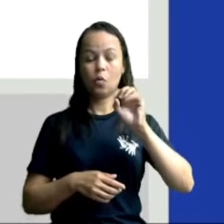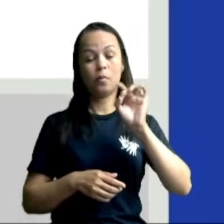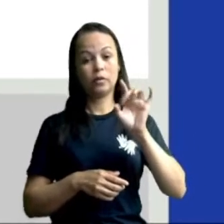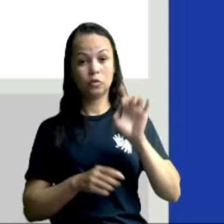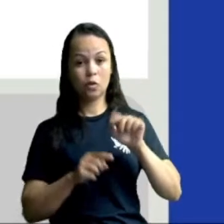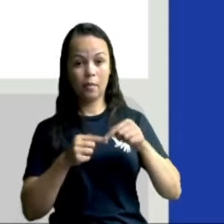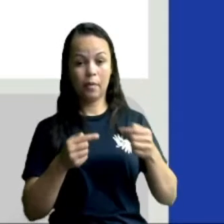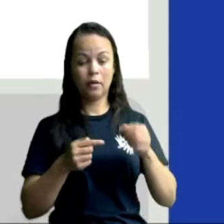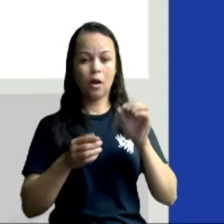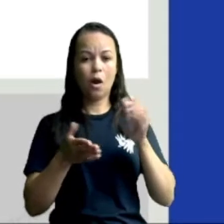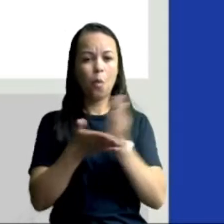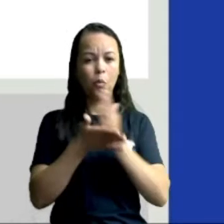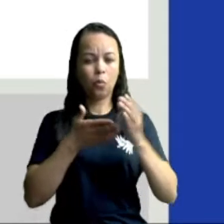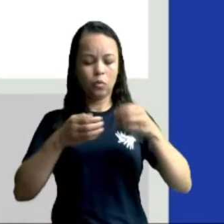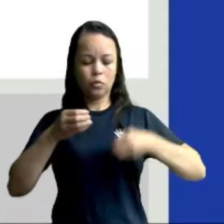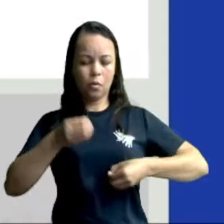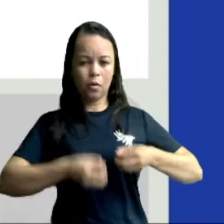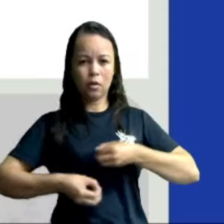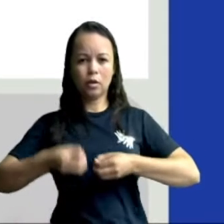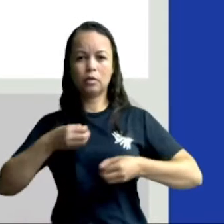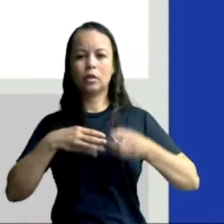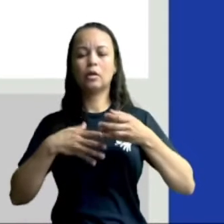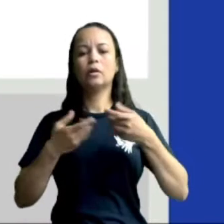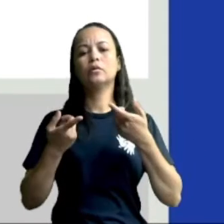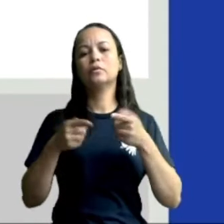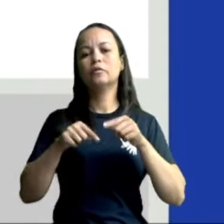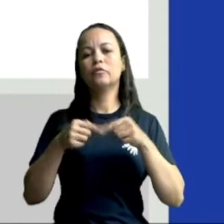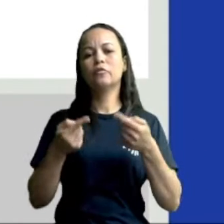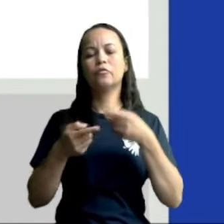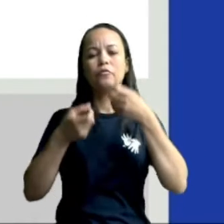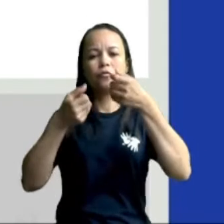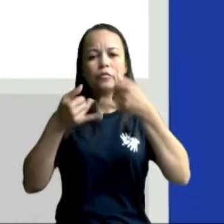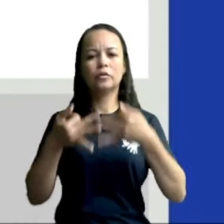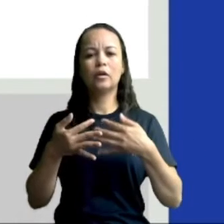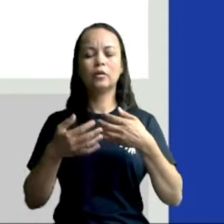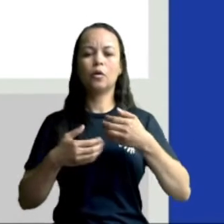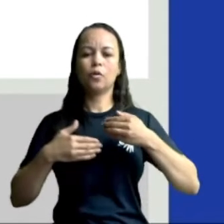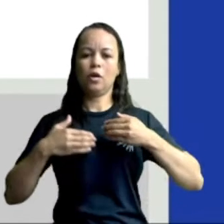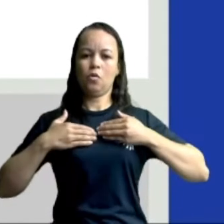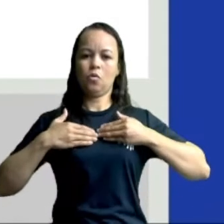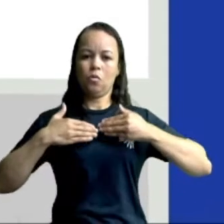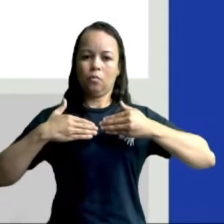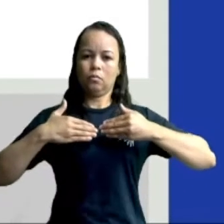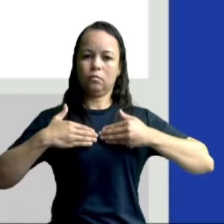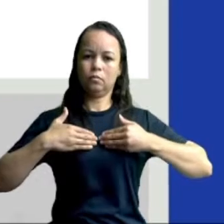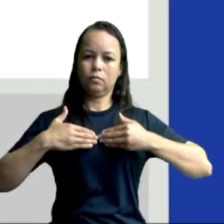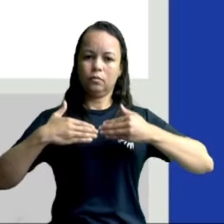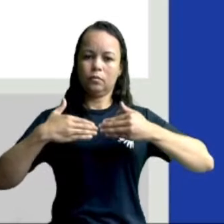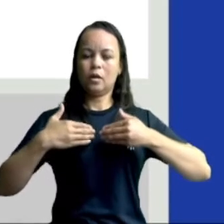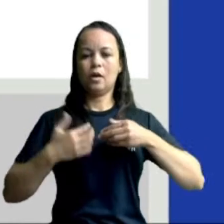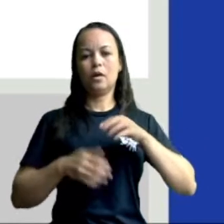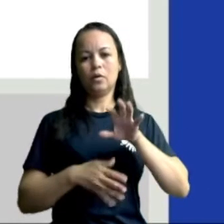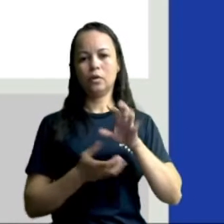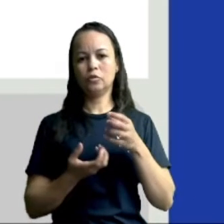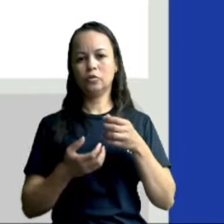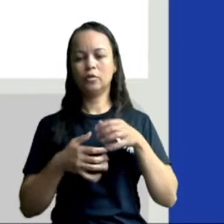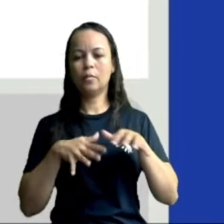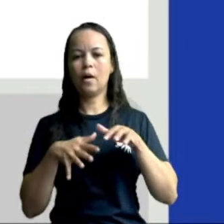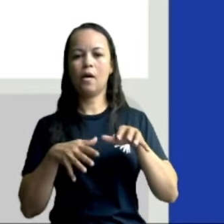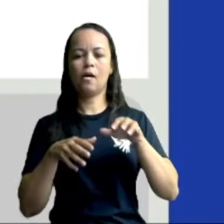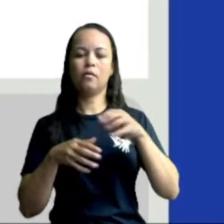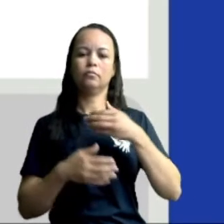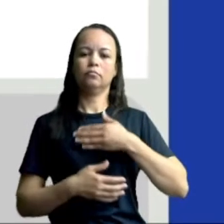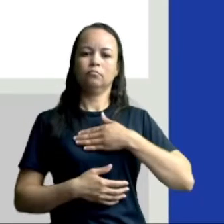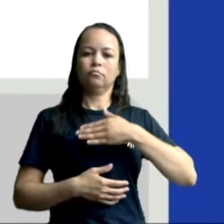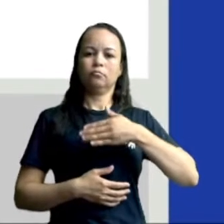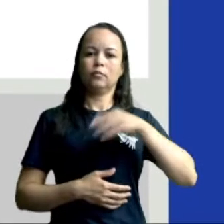eliminá-los para o meio externo. Um deles, a gente tem o exemplo dos próprios pulmões, né? Ou seja, o sistema respiratório. Se a gente quiser falar